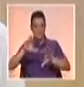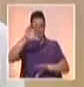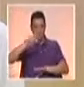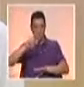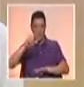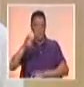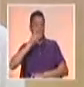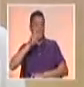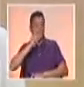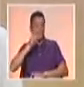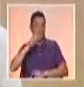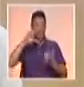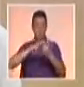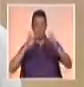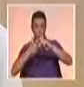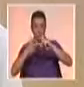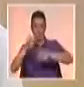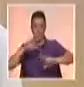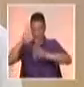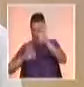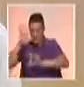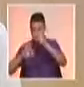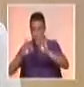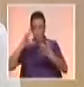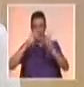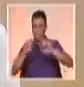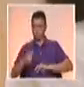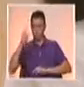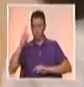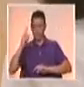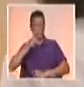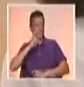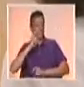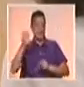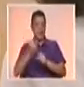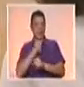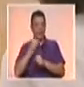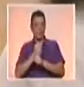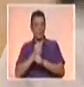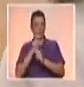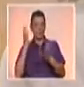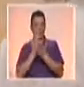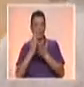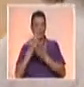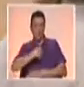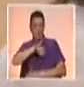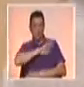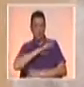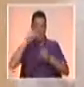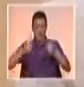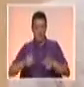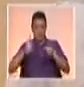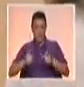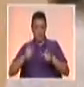Portanto, a prevenir problemas, não a tratar de problemas. Uhum. Então, e como é que ela funciona? A academia começa quando? Vai até quando?